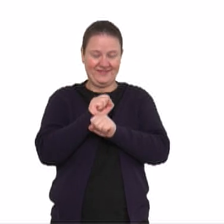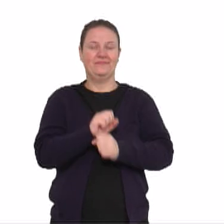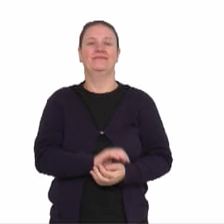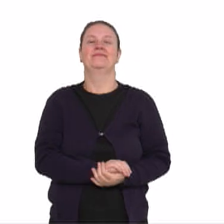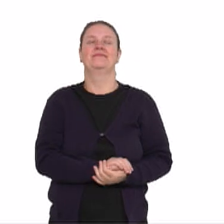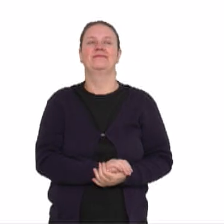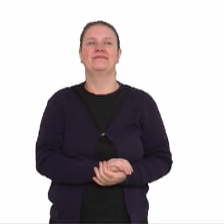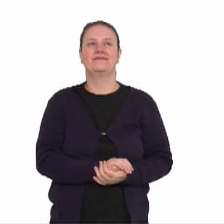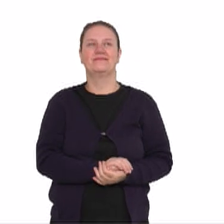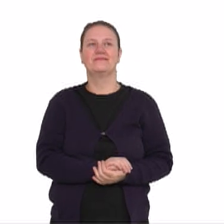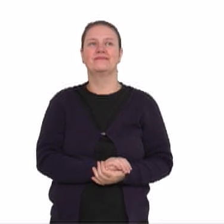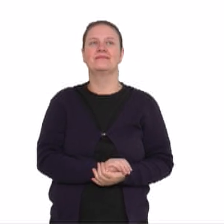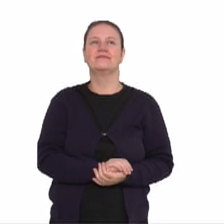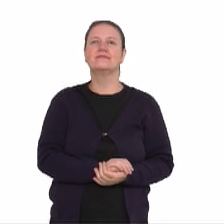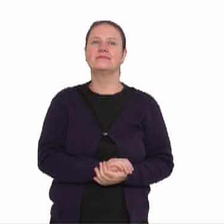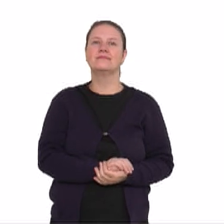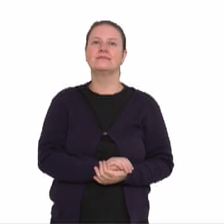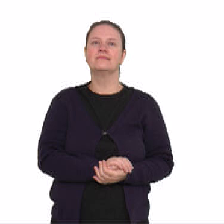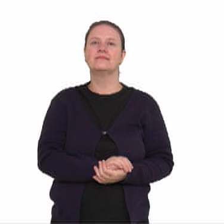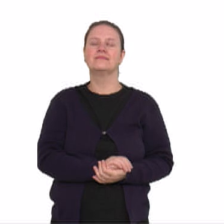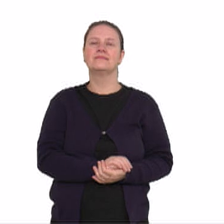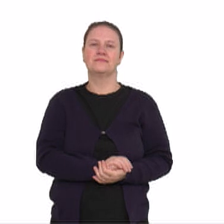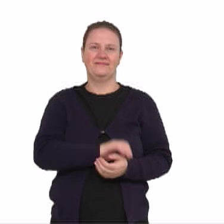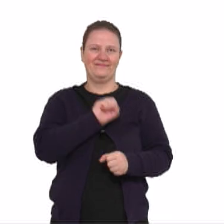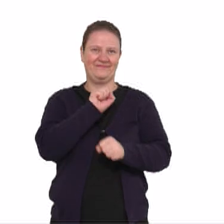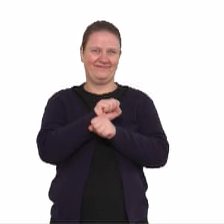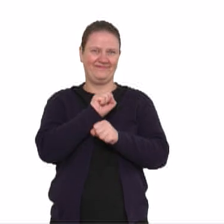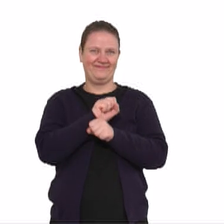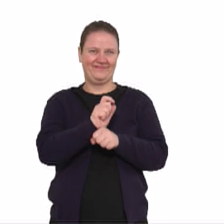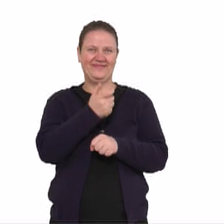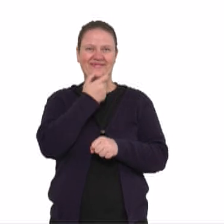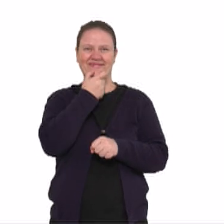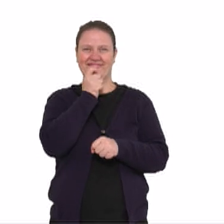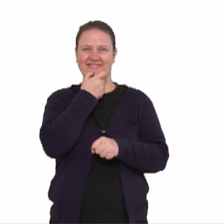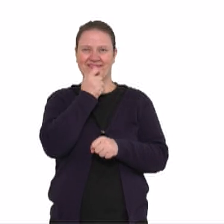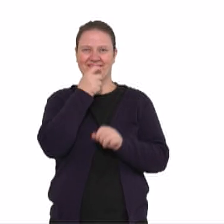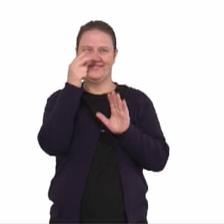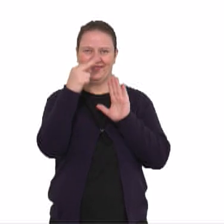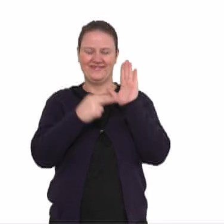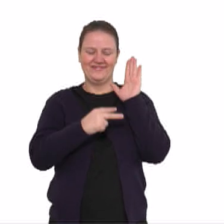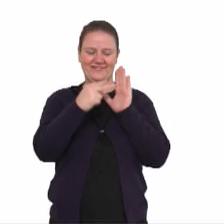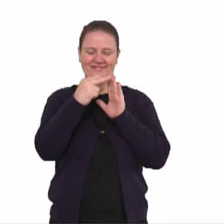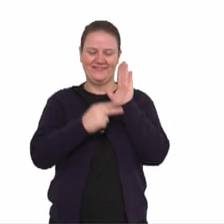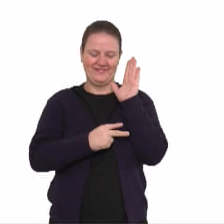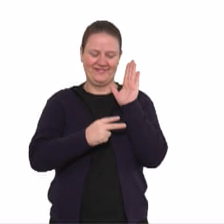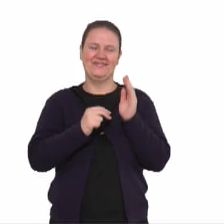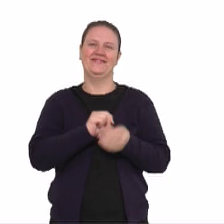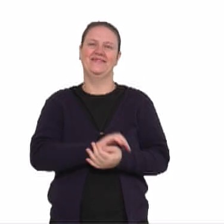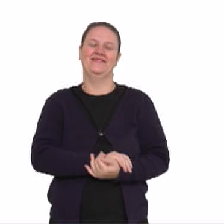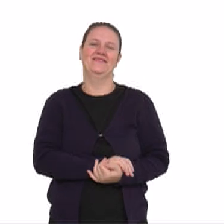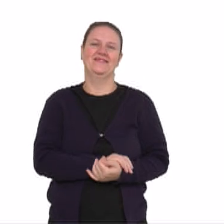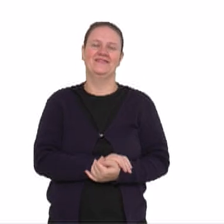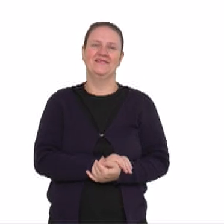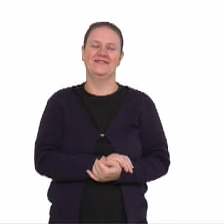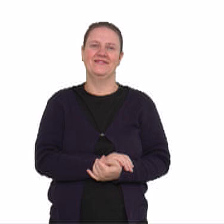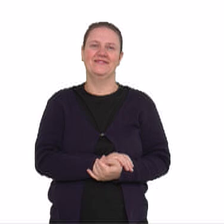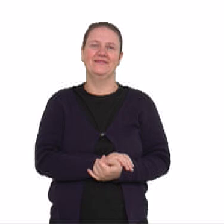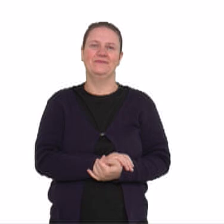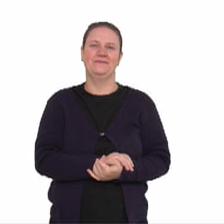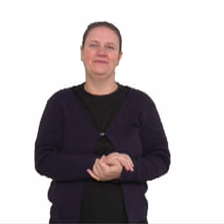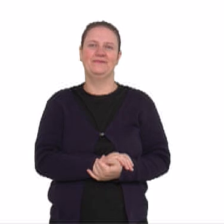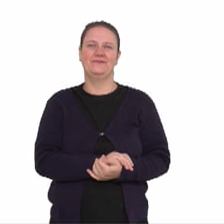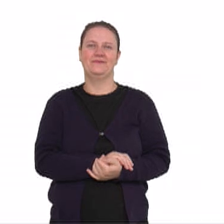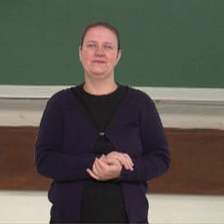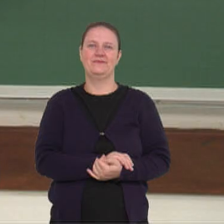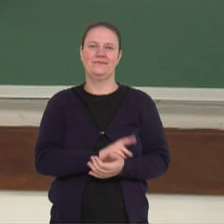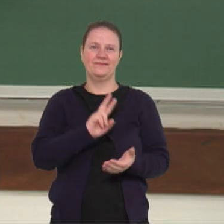pudding. I didn't know it was a vegetable until I saw it on a salad